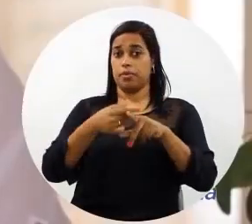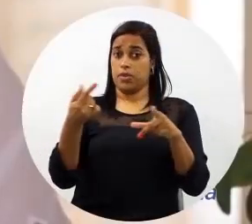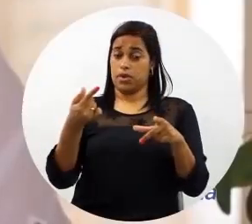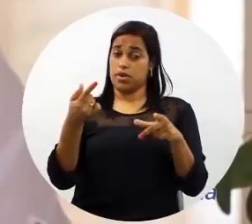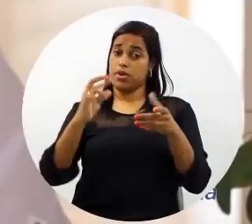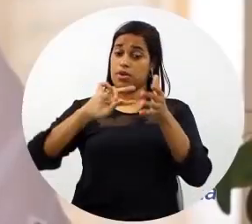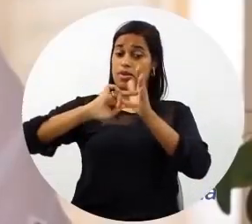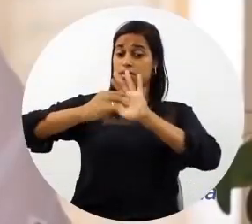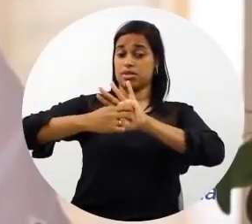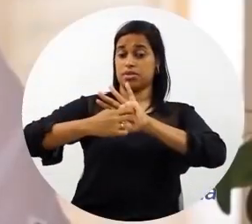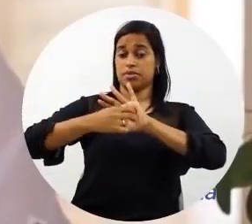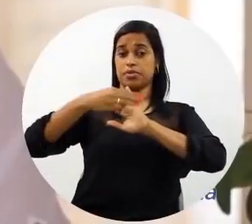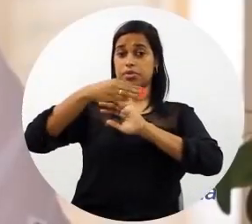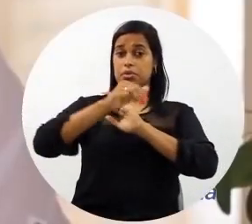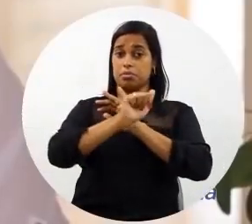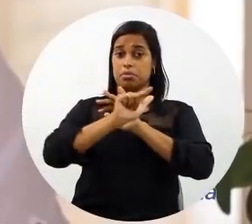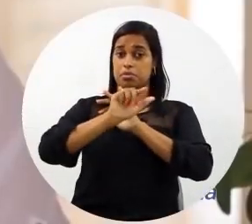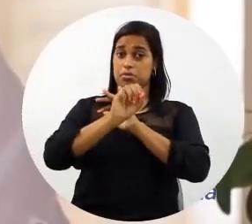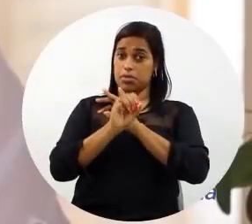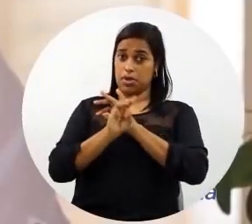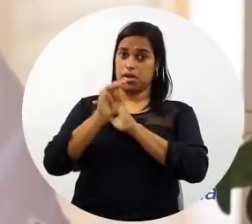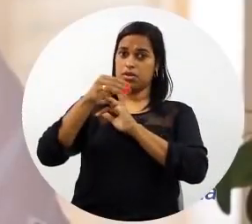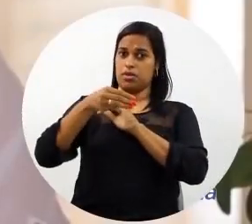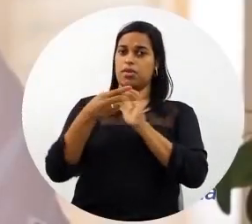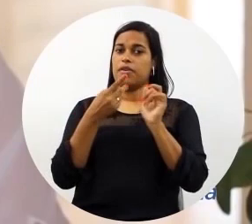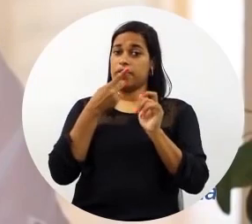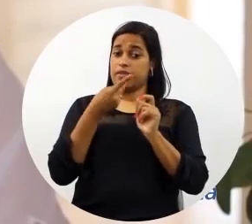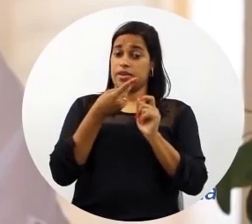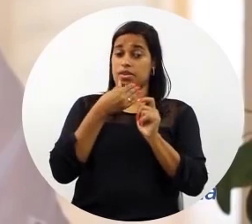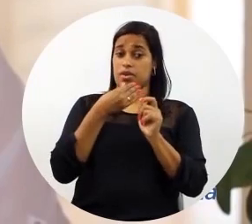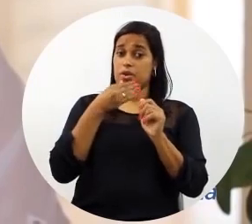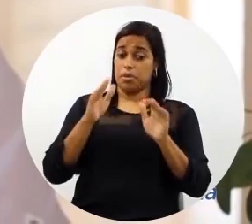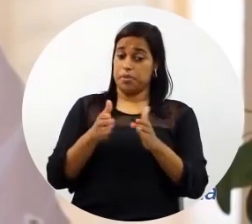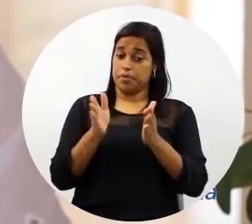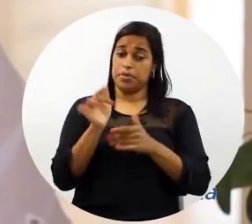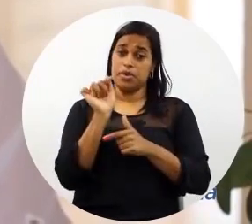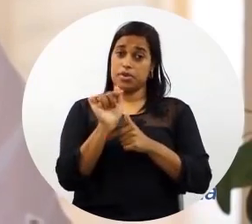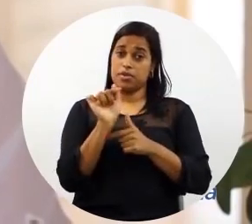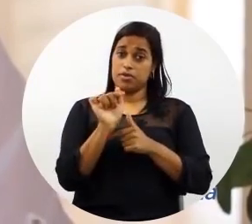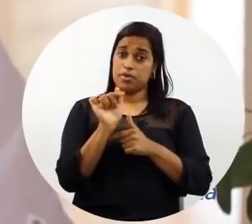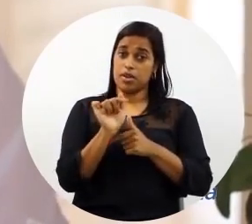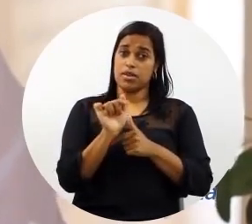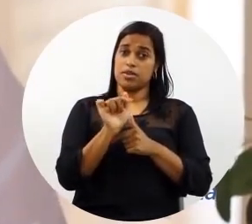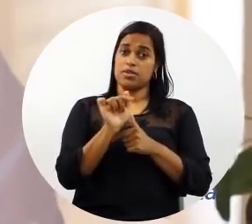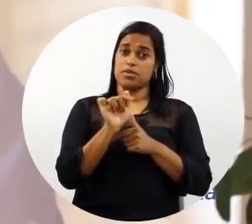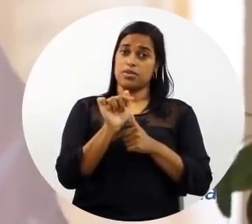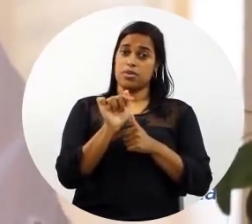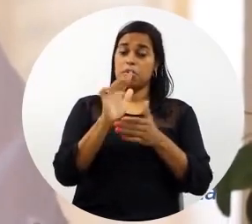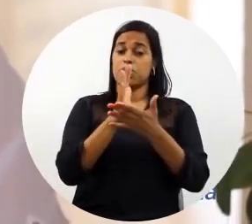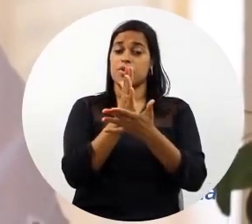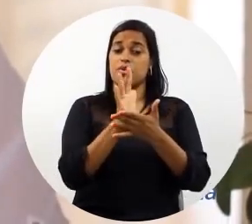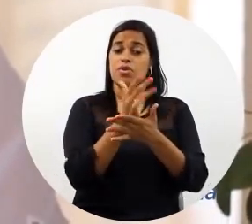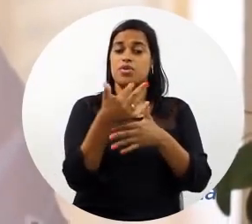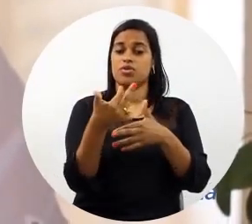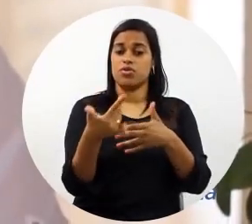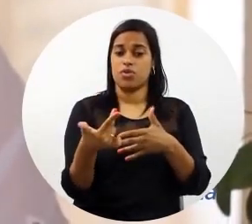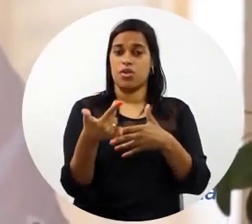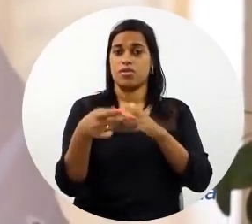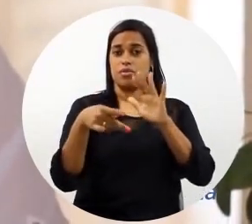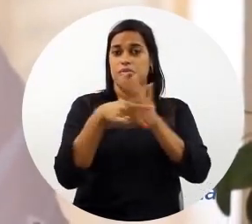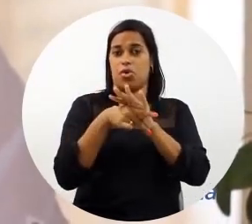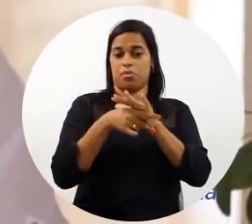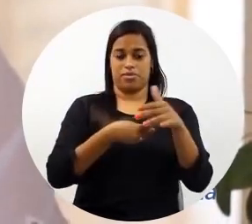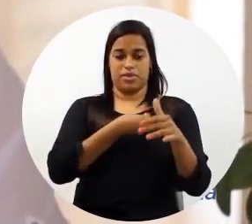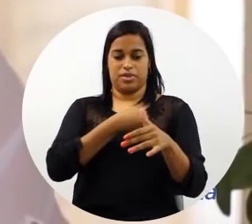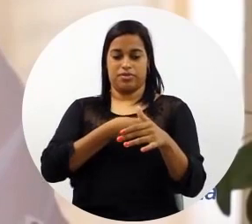Maslow vai dizer que o homem ele é motivado por escalonamento, então você tem no primeiro